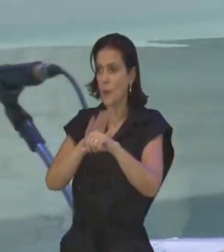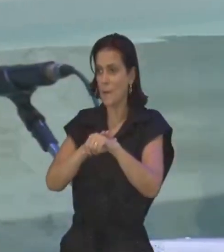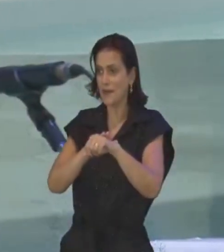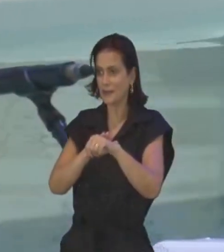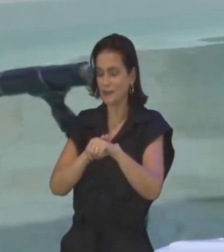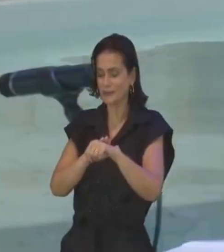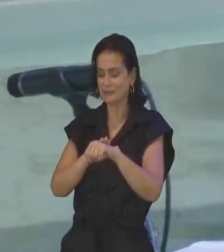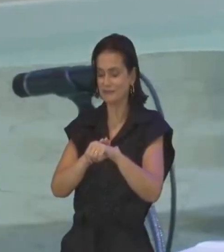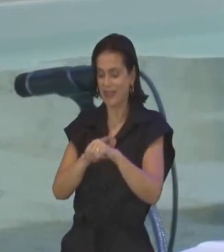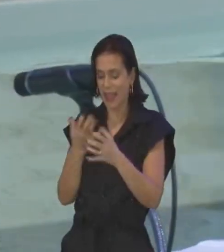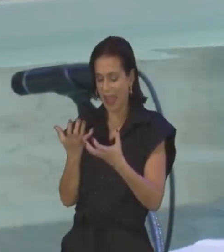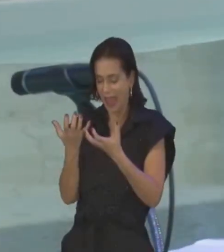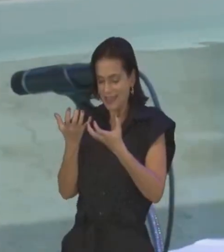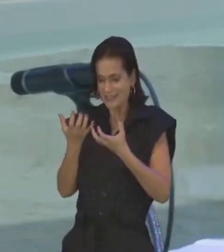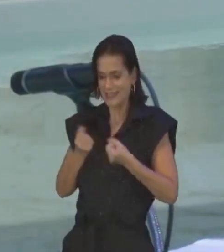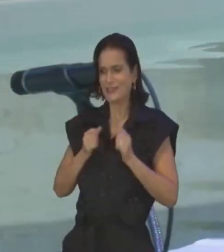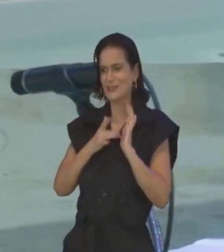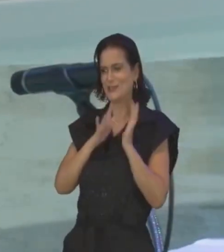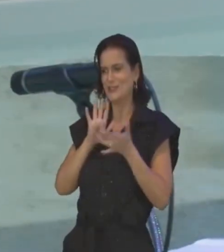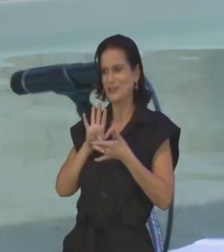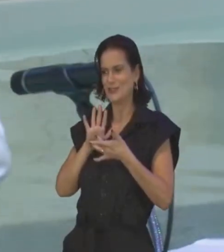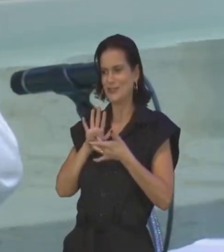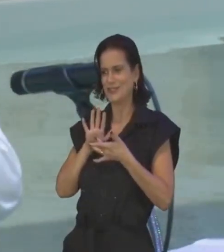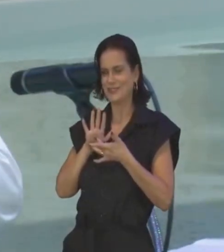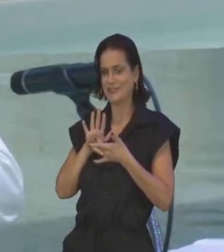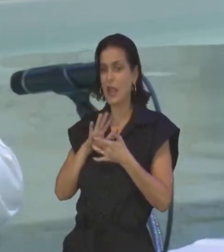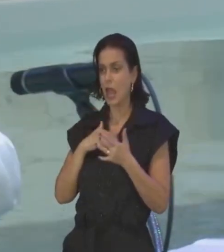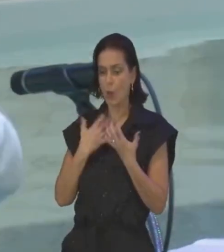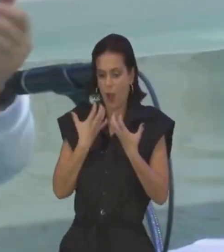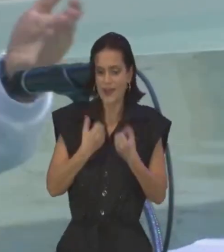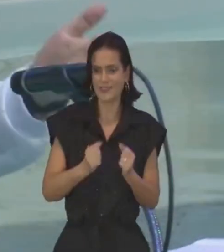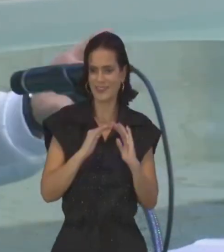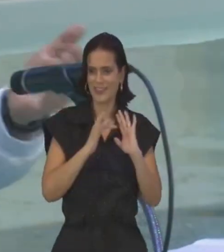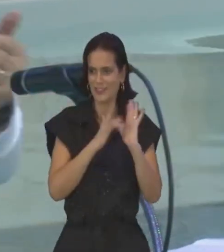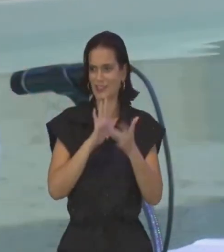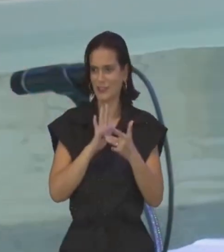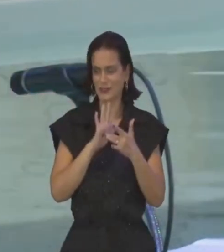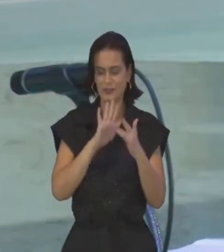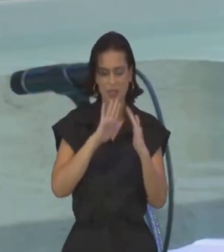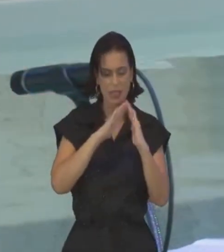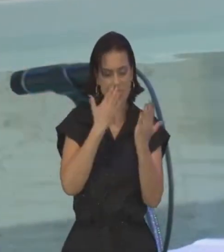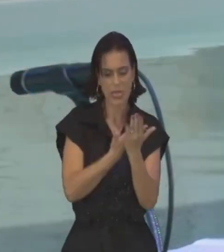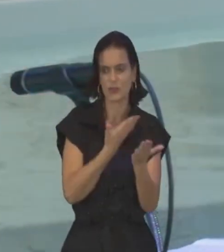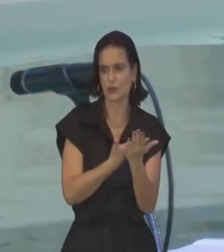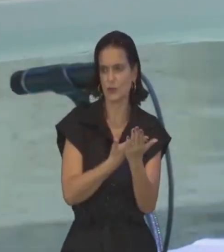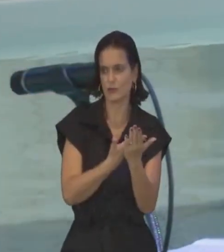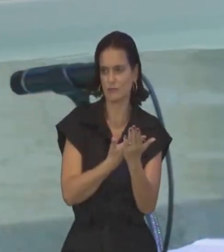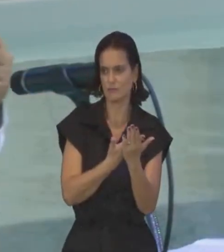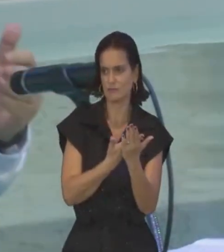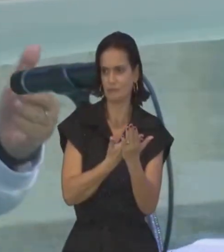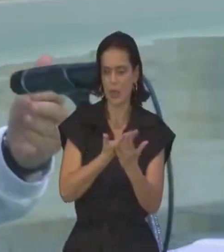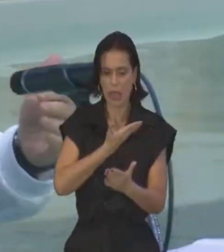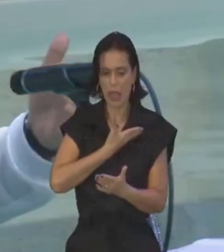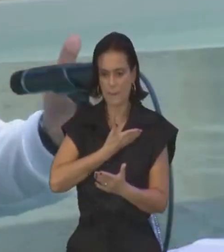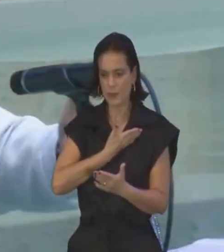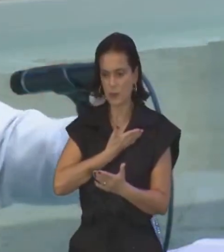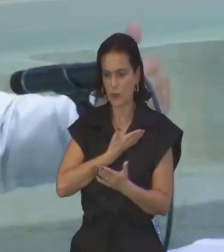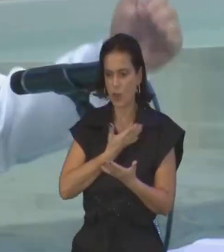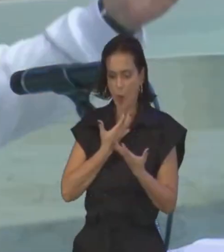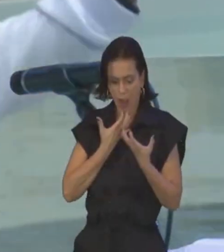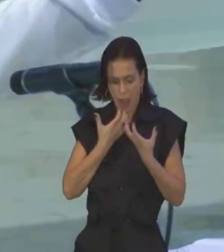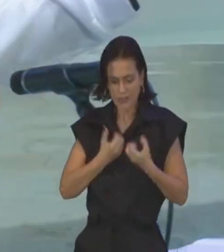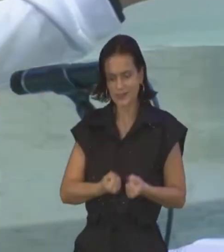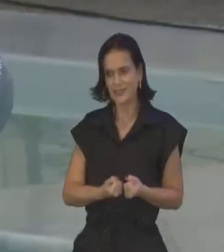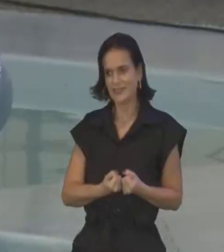Cristo, eu aceitei a Cristo na escola. Teve um menino que disse: eu aceitei Jesus na escola,